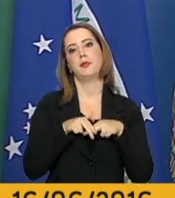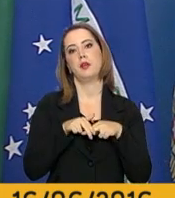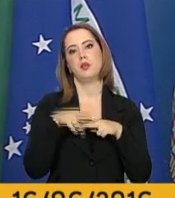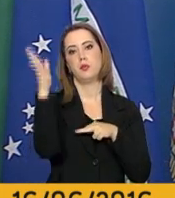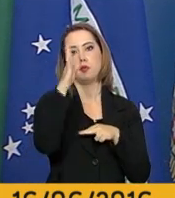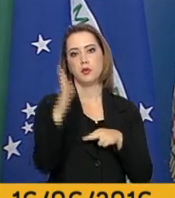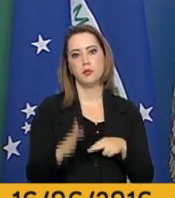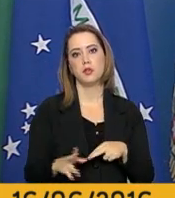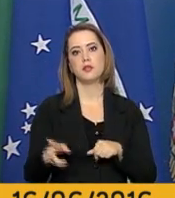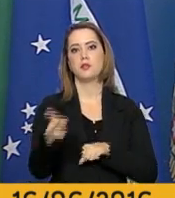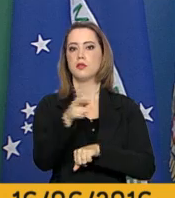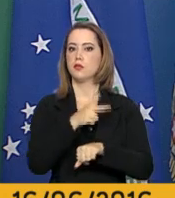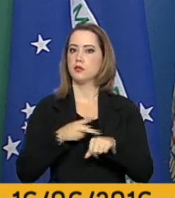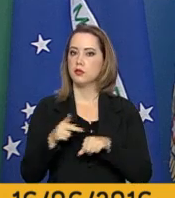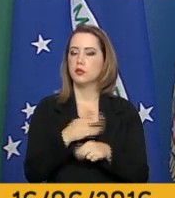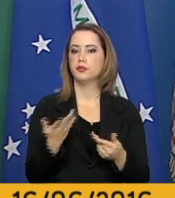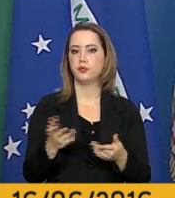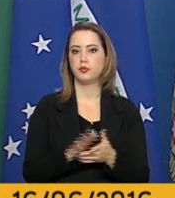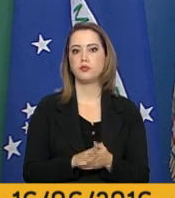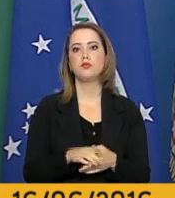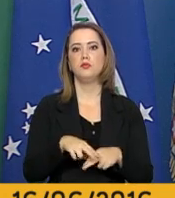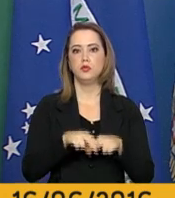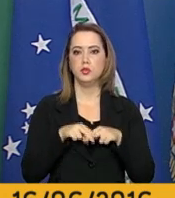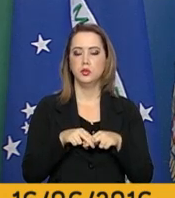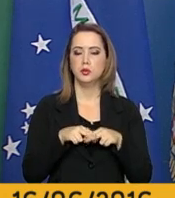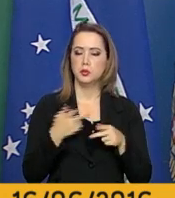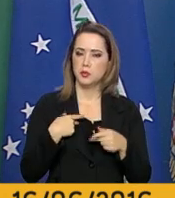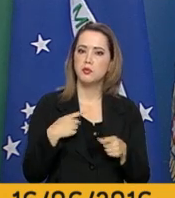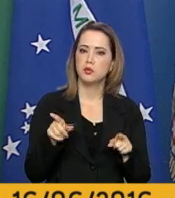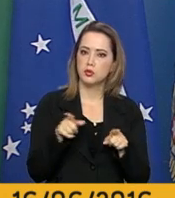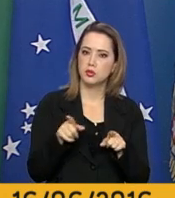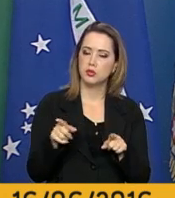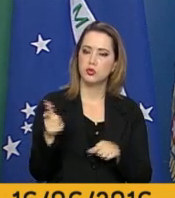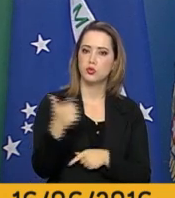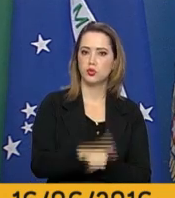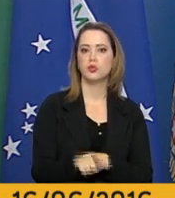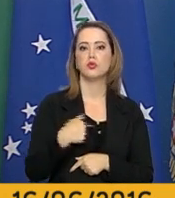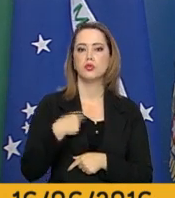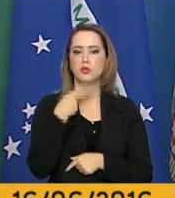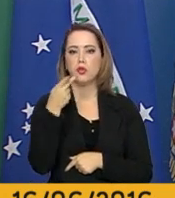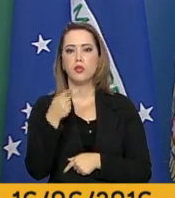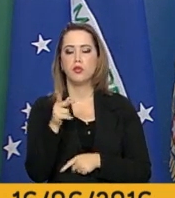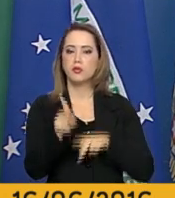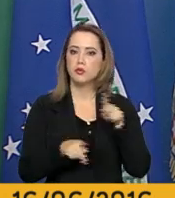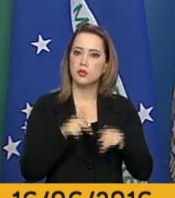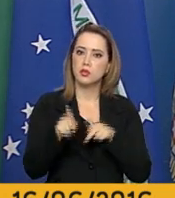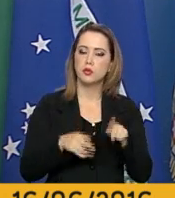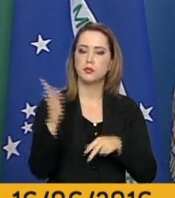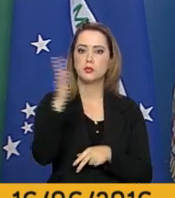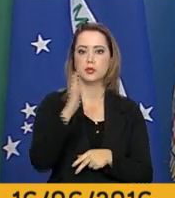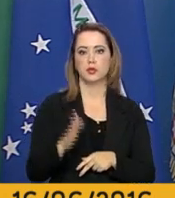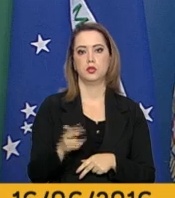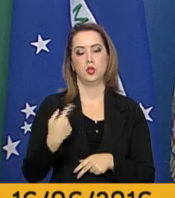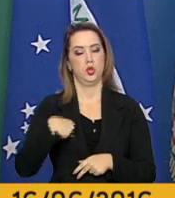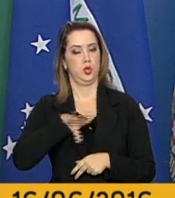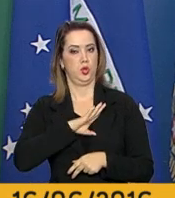povo brasileiro. Agora, mais uma vez, permitam-me que eu me dirija ao povo brasileiro. Nós não vamos